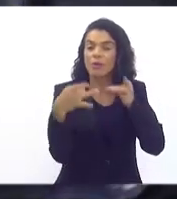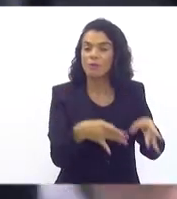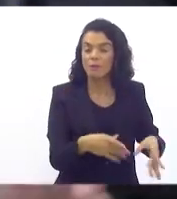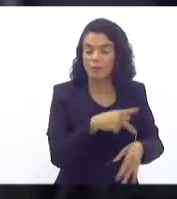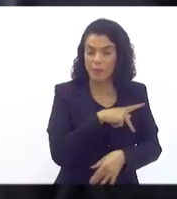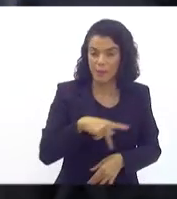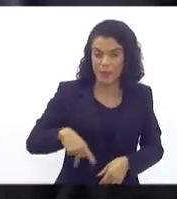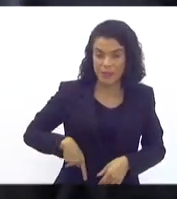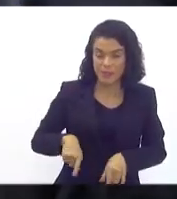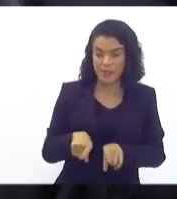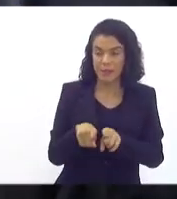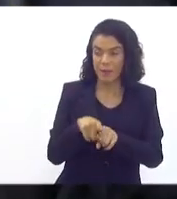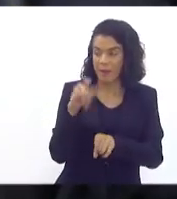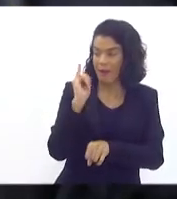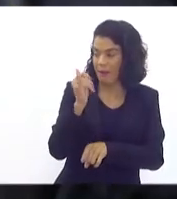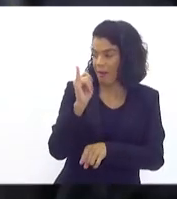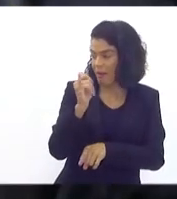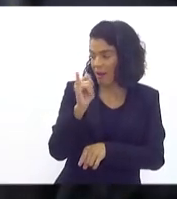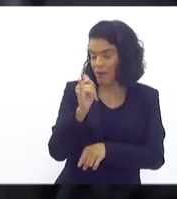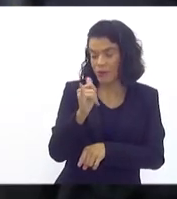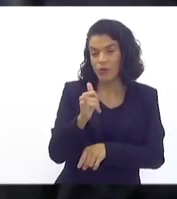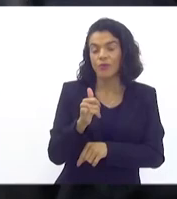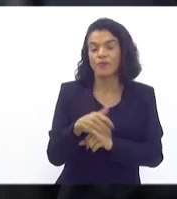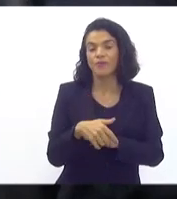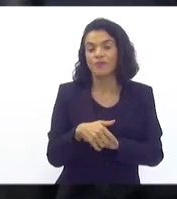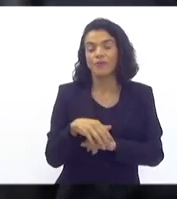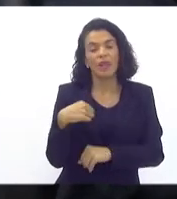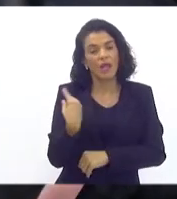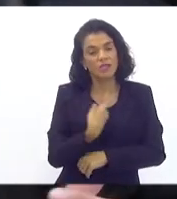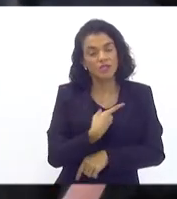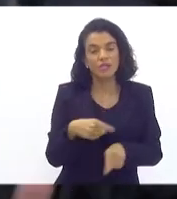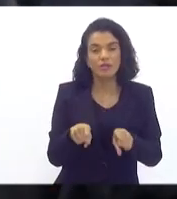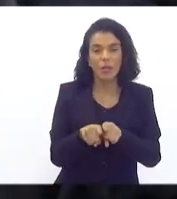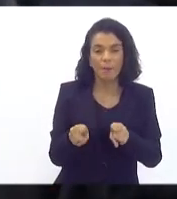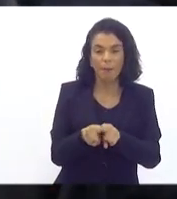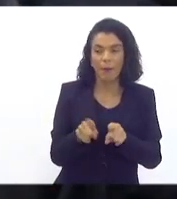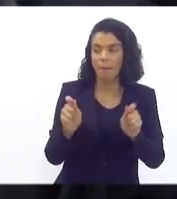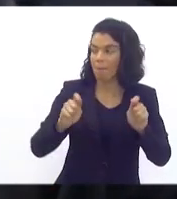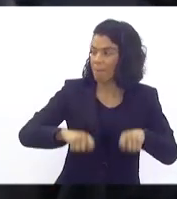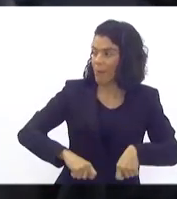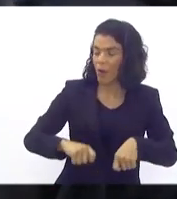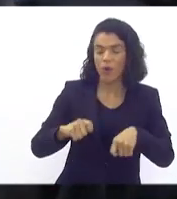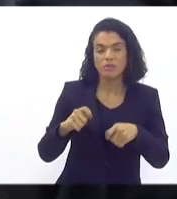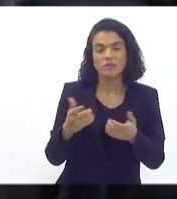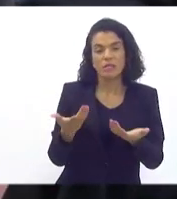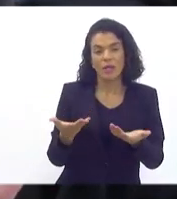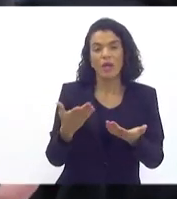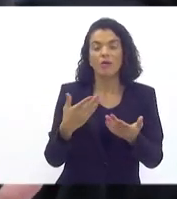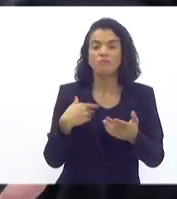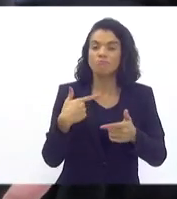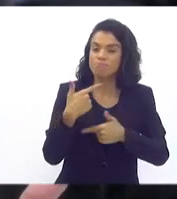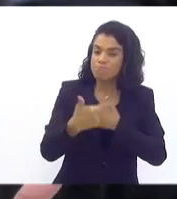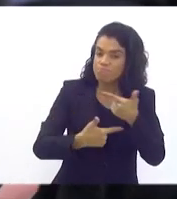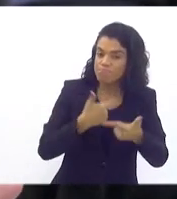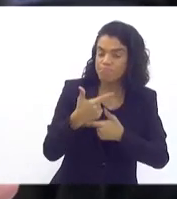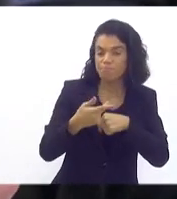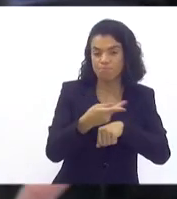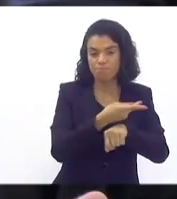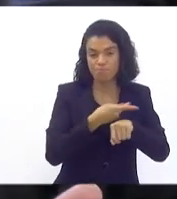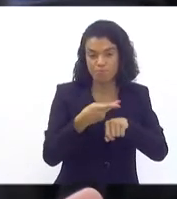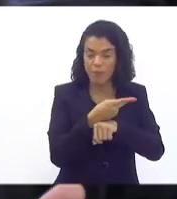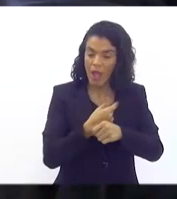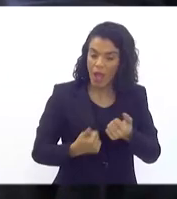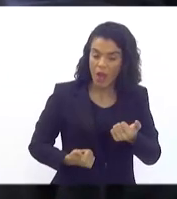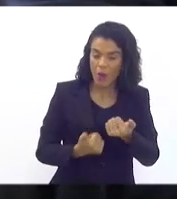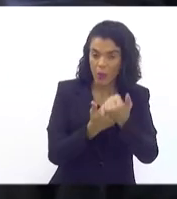com o relato do que aconteceu aqui também que a gente possa deliberar que o nosso relator possa providenciar de modo